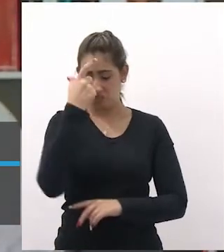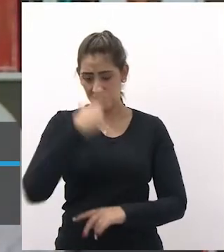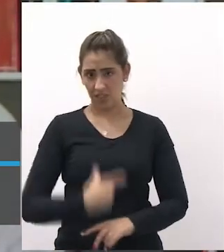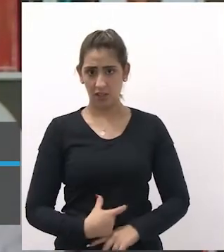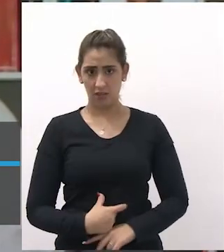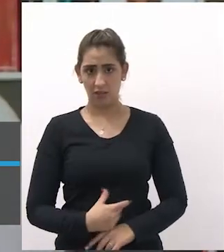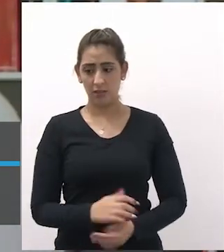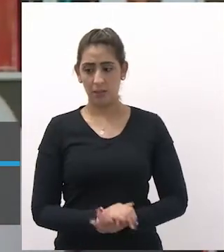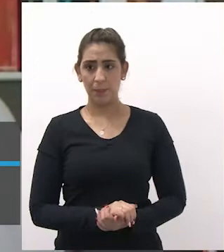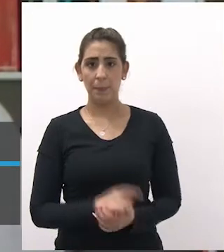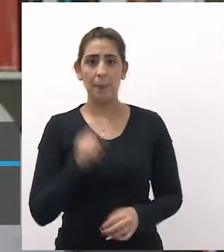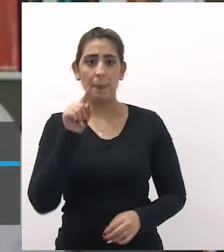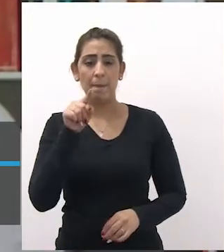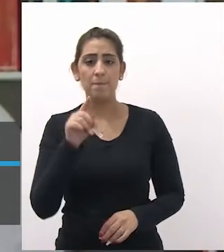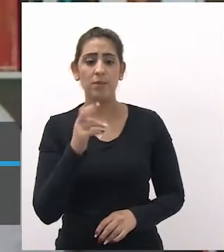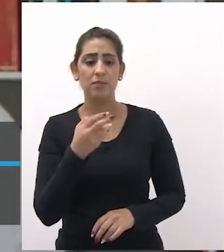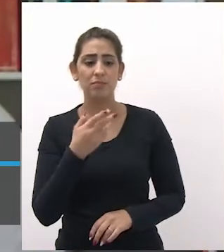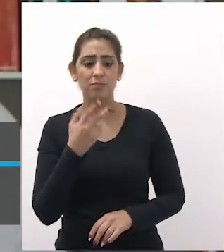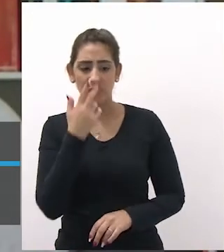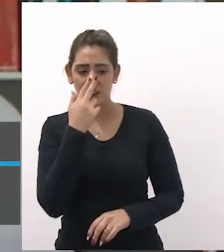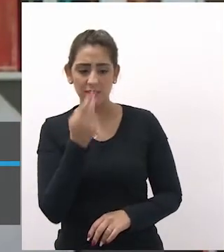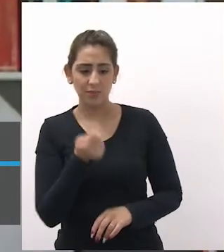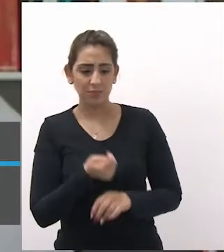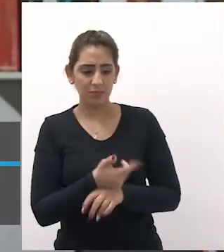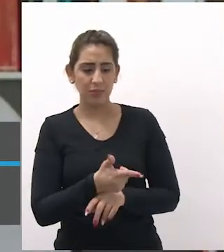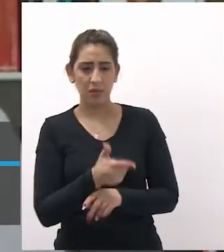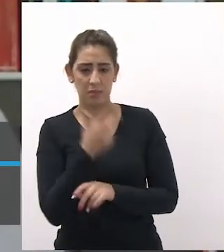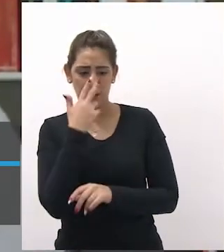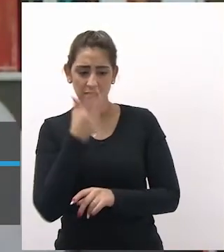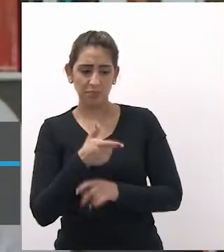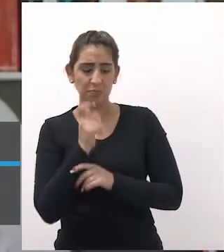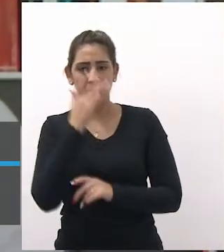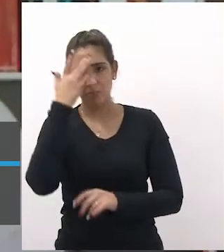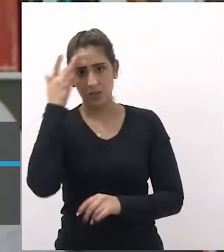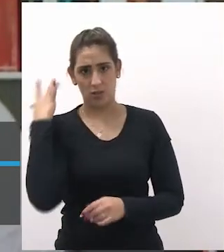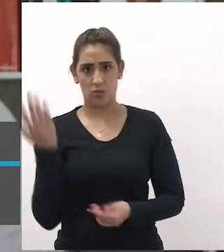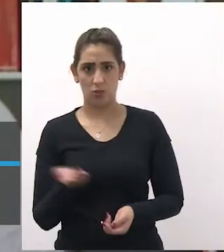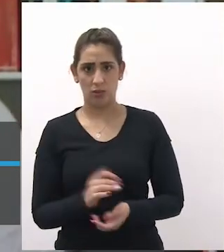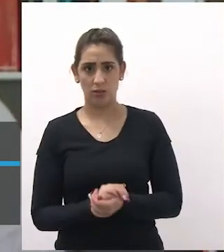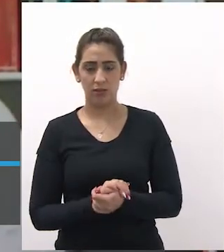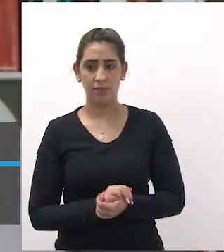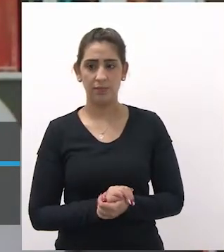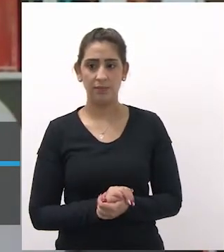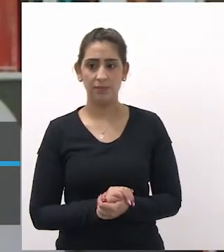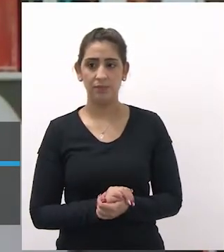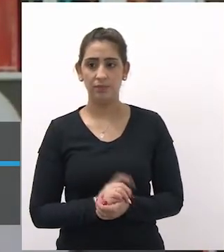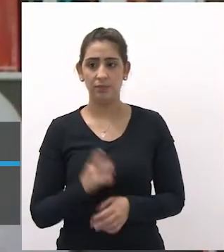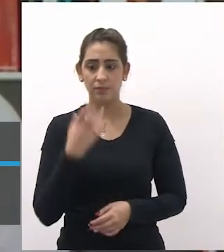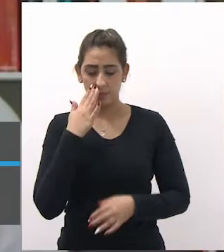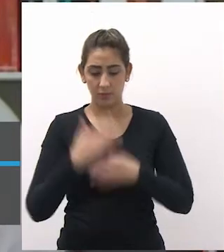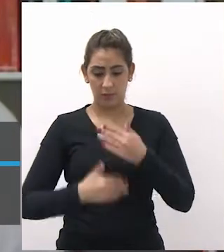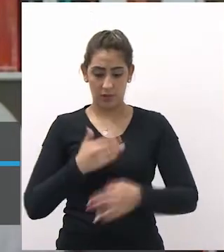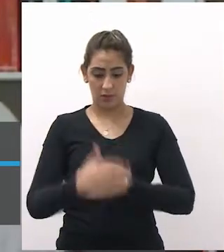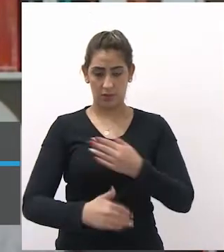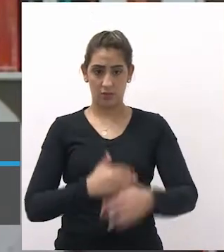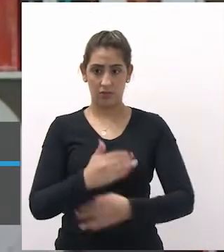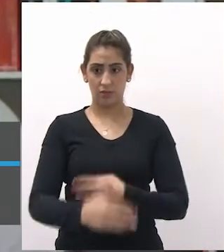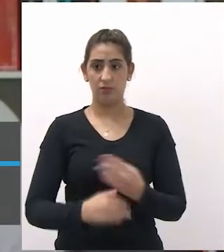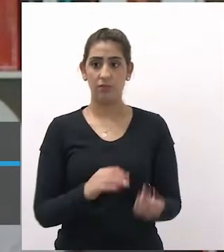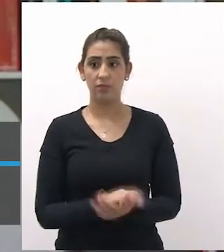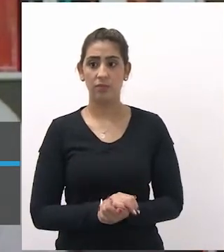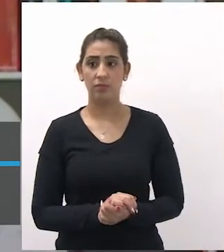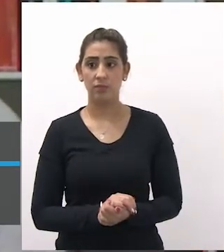você acaba matando essas pessoas. E falando sobre literatura, sobre produção de conhecimento, o que é que acontece